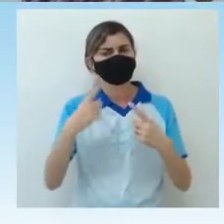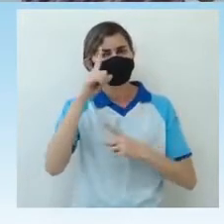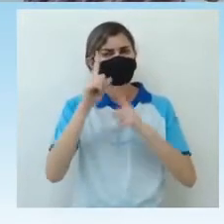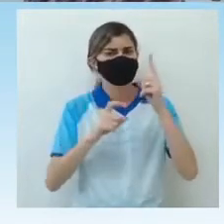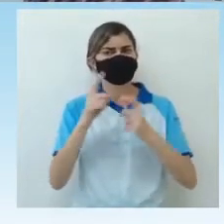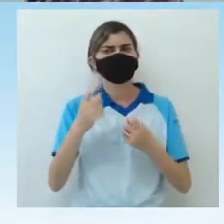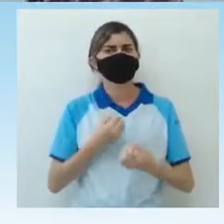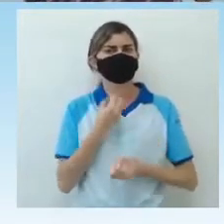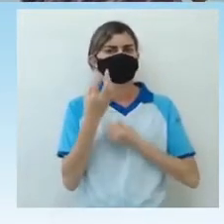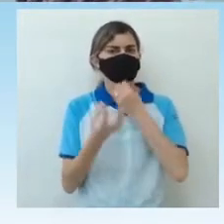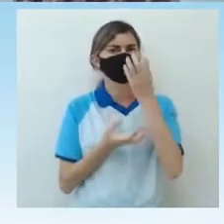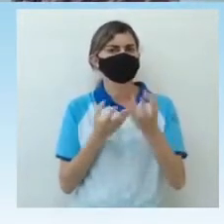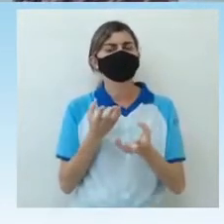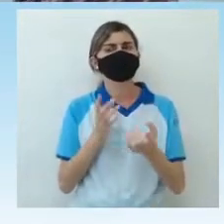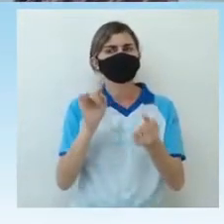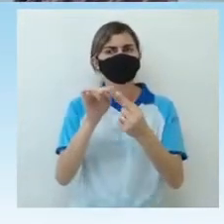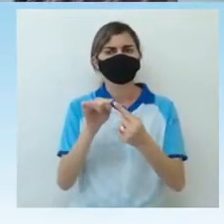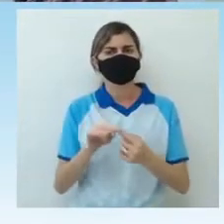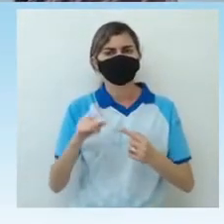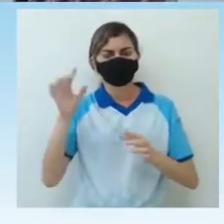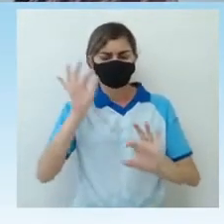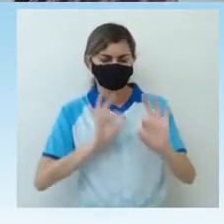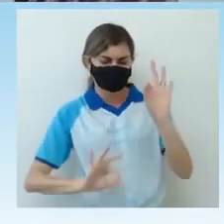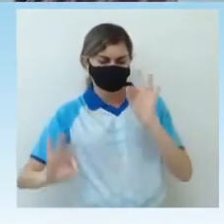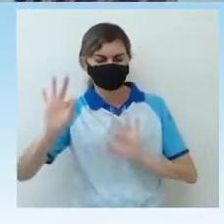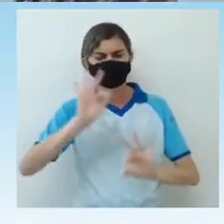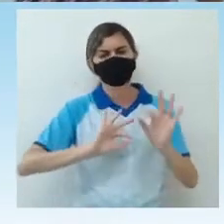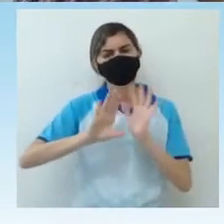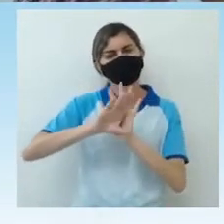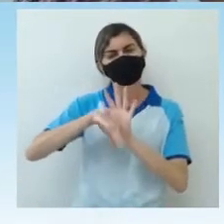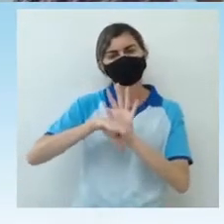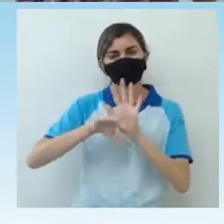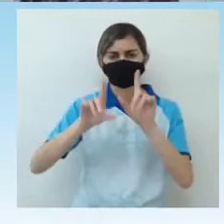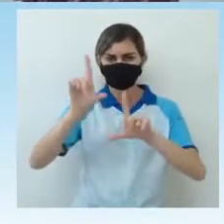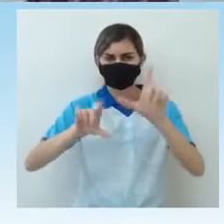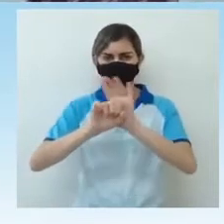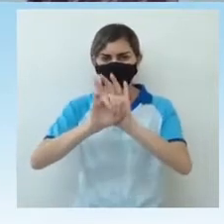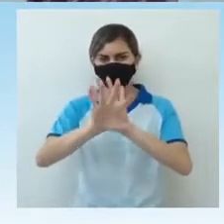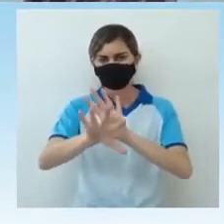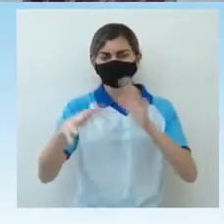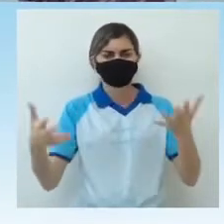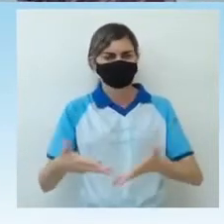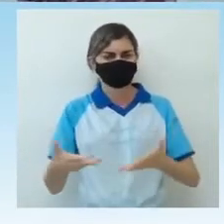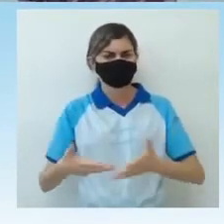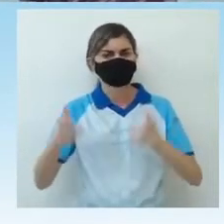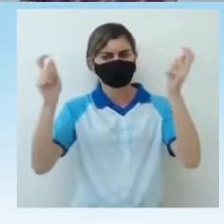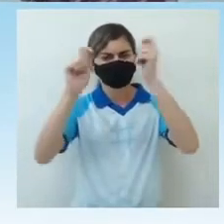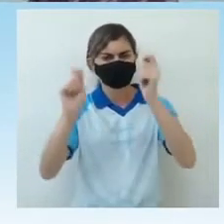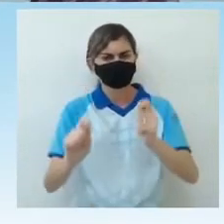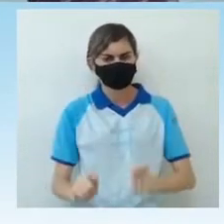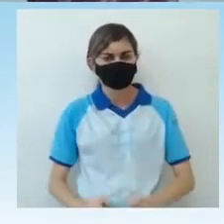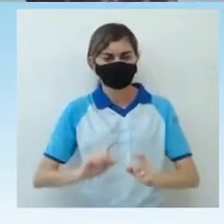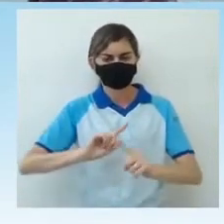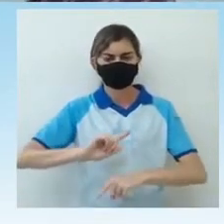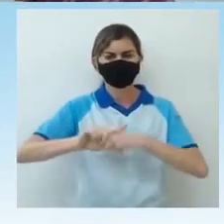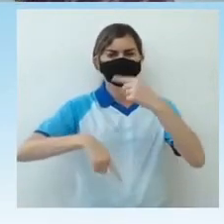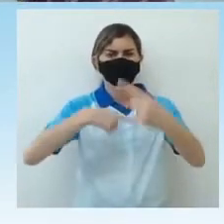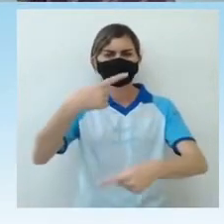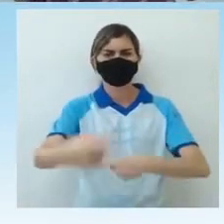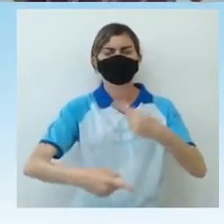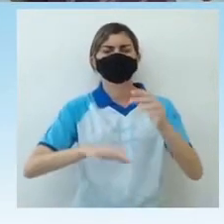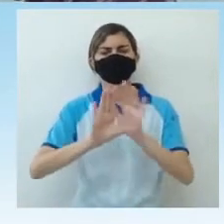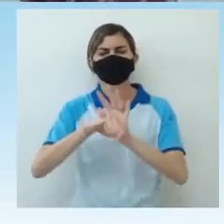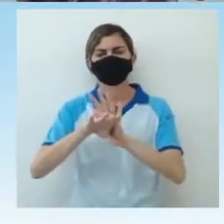expressão de um ideal estético. A gente viu o conceito de mídia, a gente vai ver agora o conceito de arte, para depois entrar no